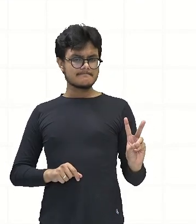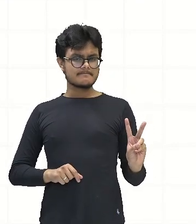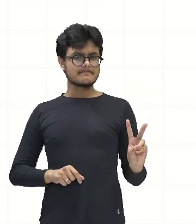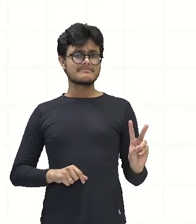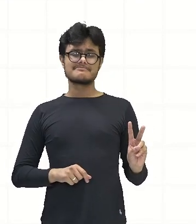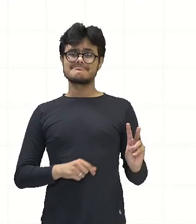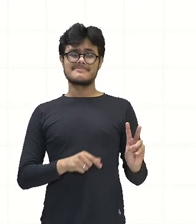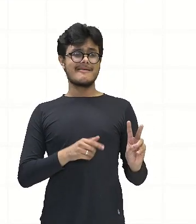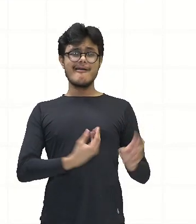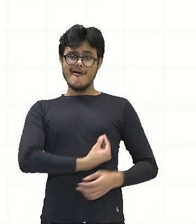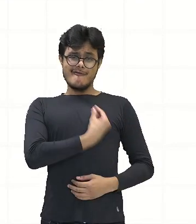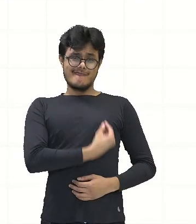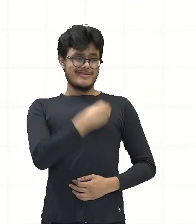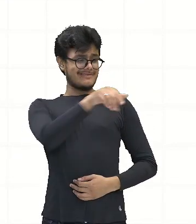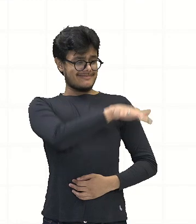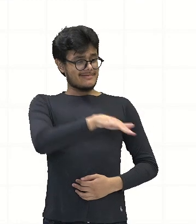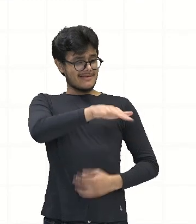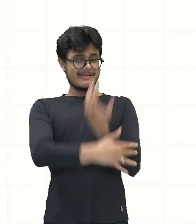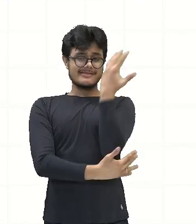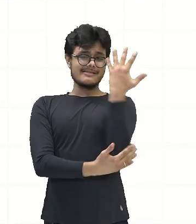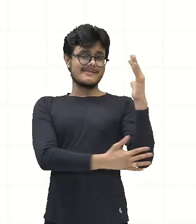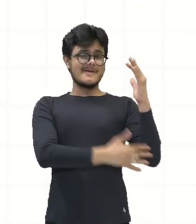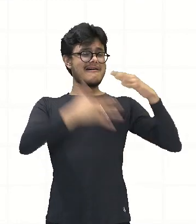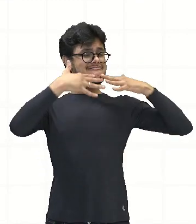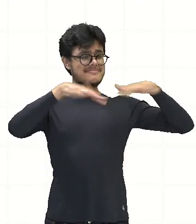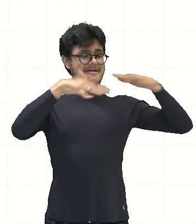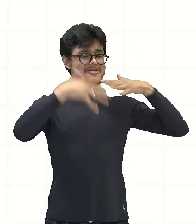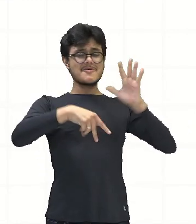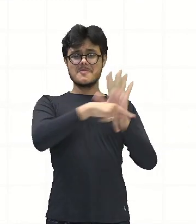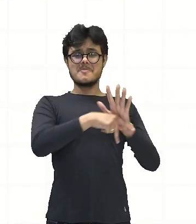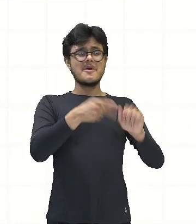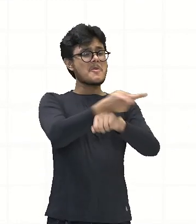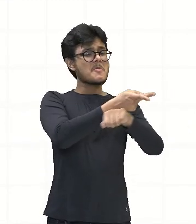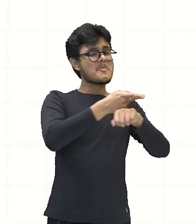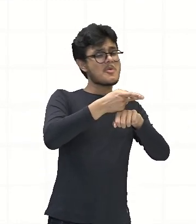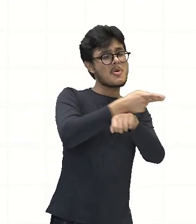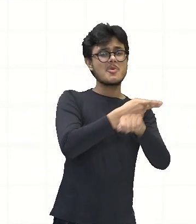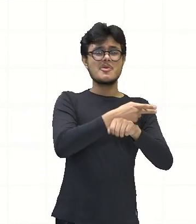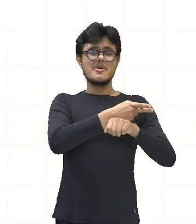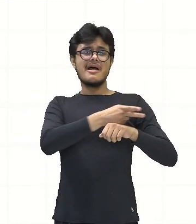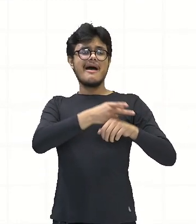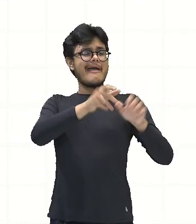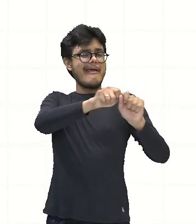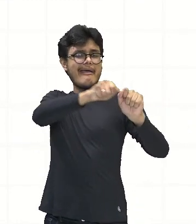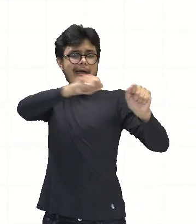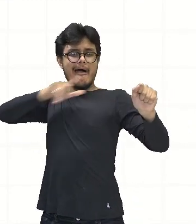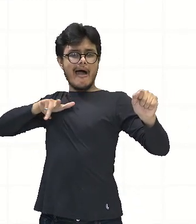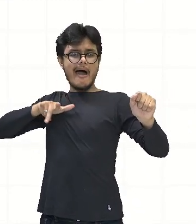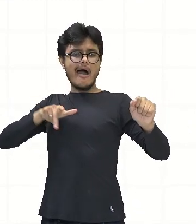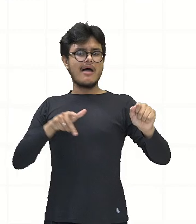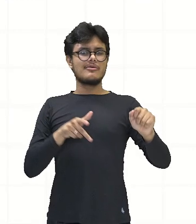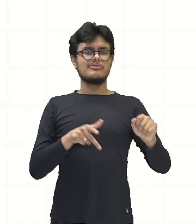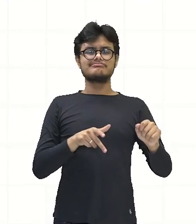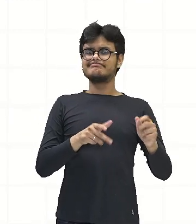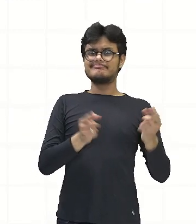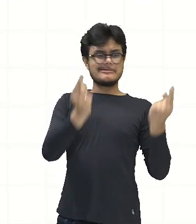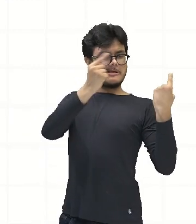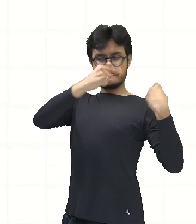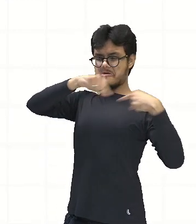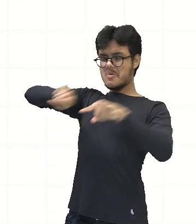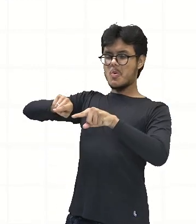natureza para a sobrevivência, né? Obtêm ali os recursos, como arcos, flechas, e entraram em confronto nesse período com